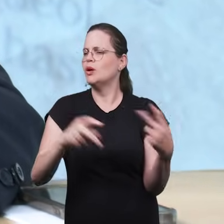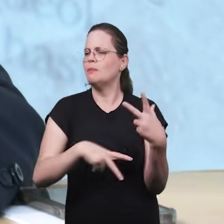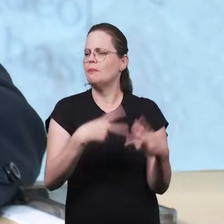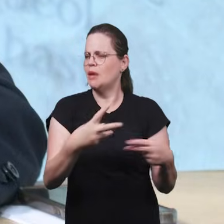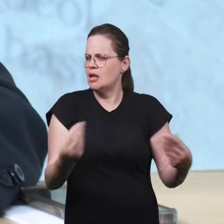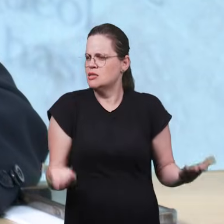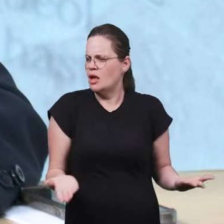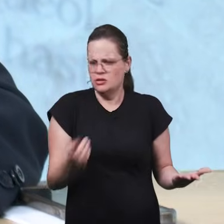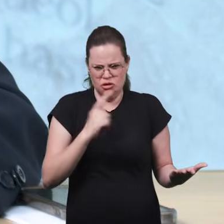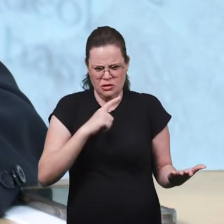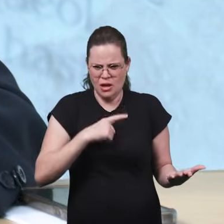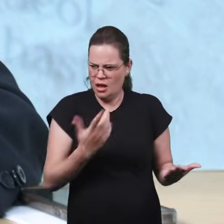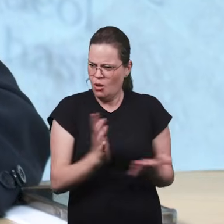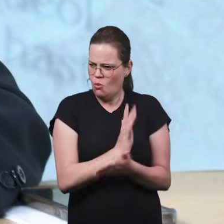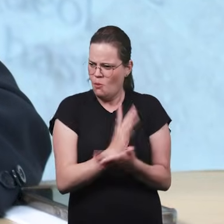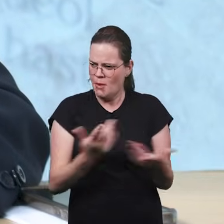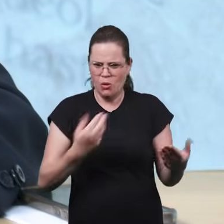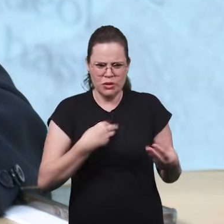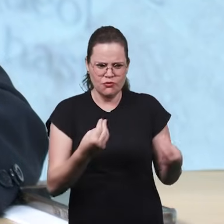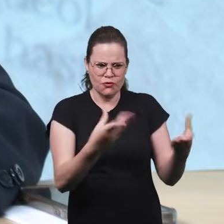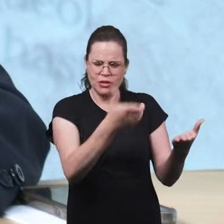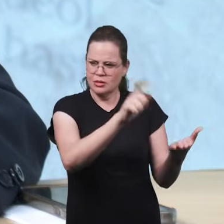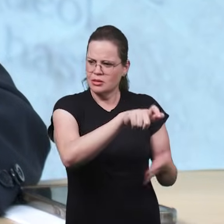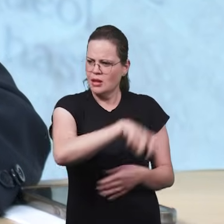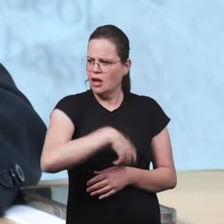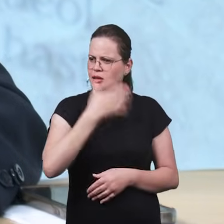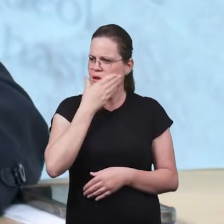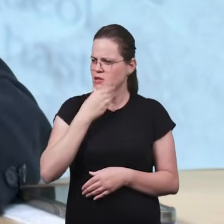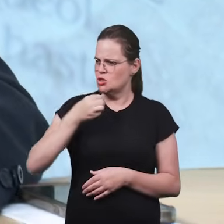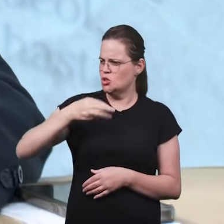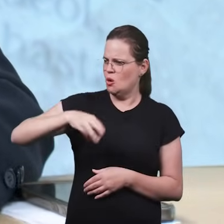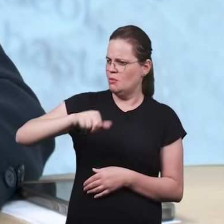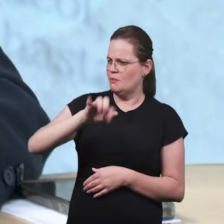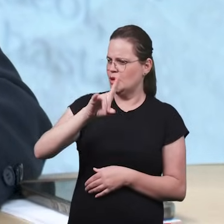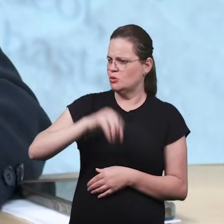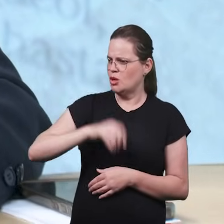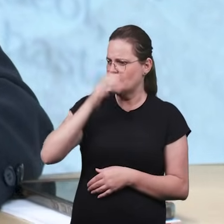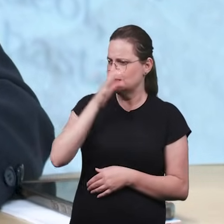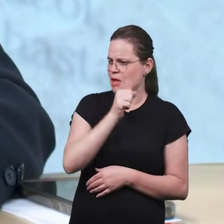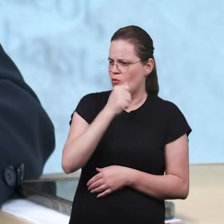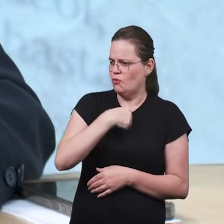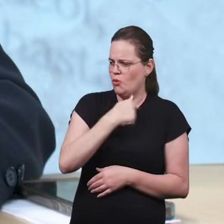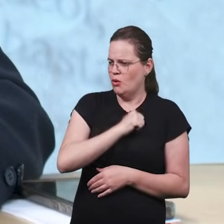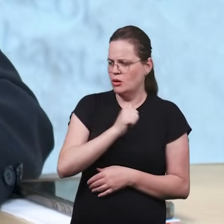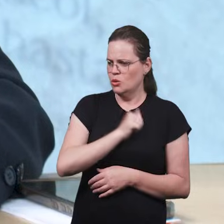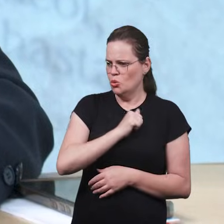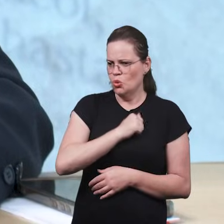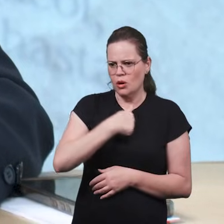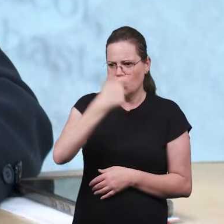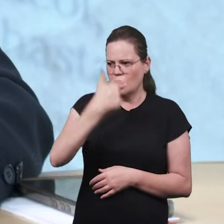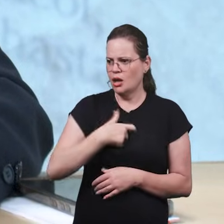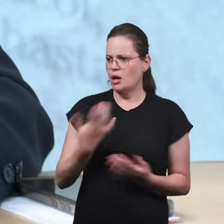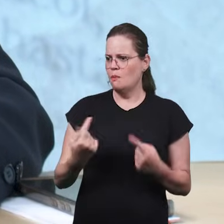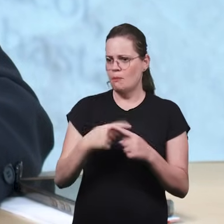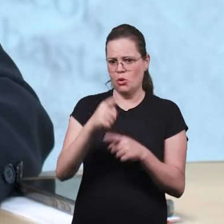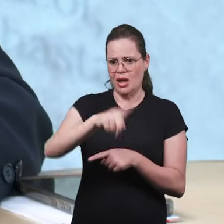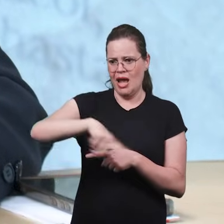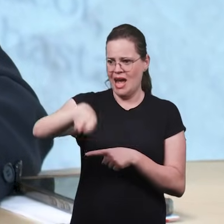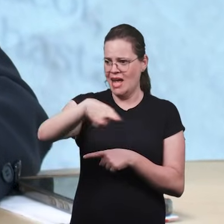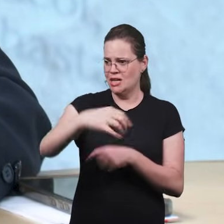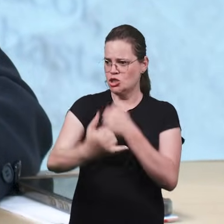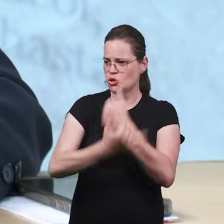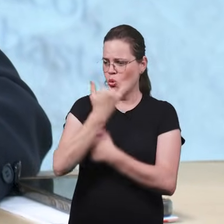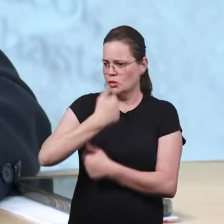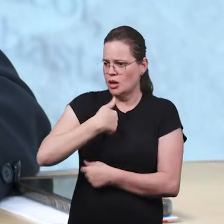perguntando: foi feita alguma benfeitoria a esse homem chamado Mardoqueu, que me salvou de um golpe que seria dado contra a